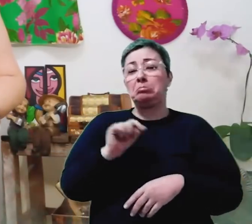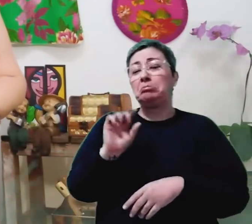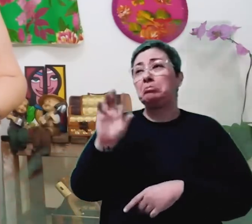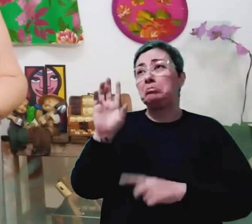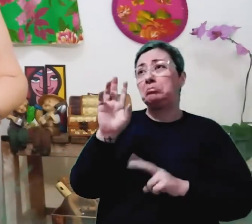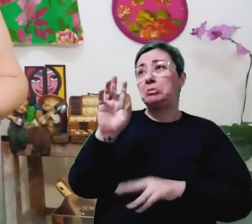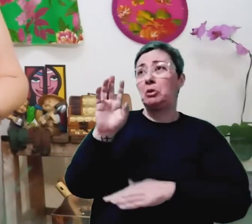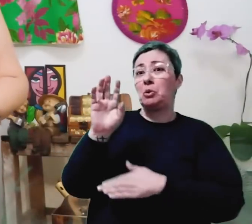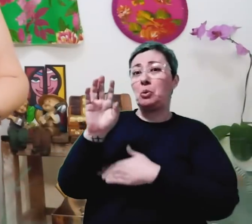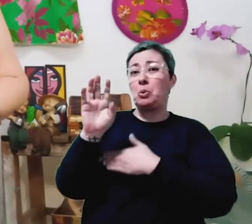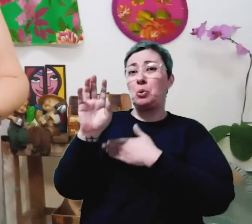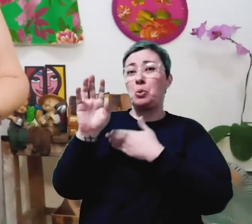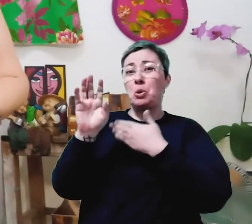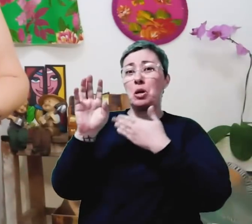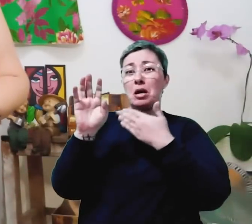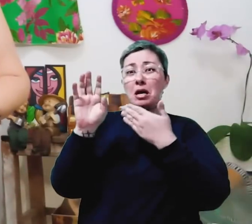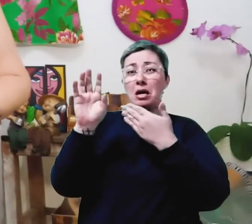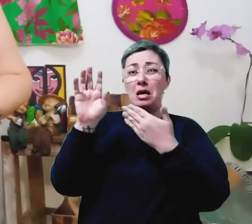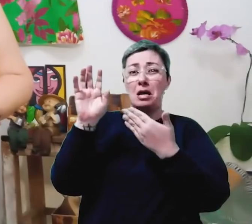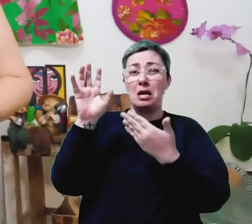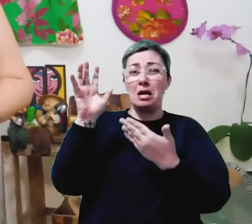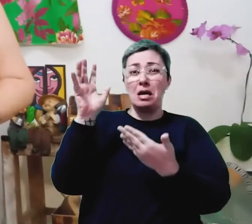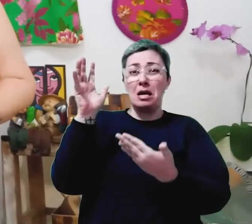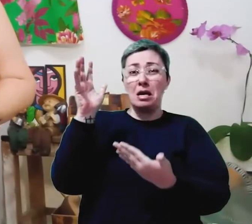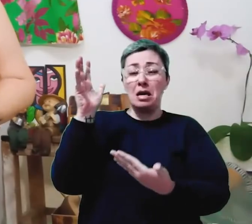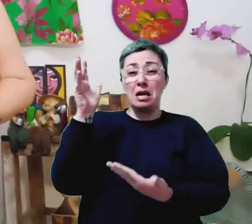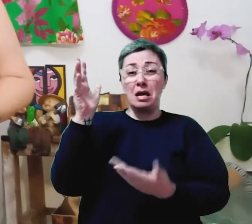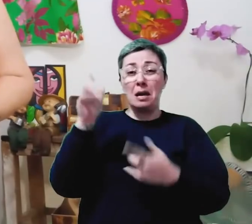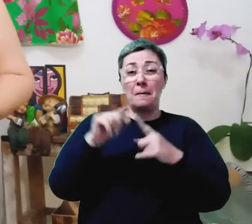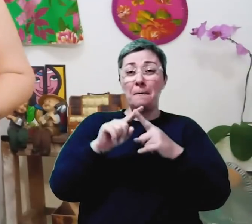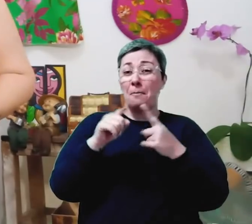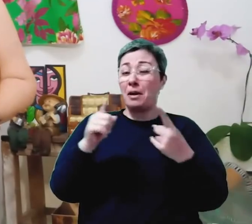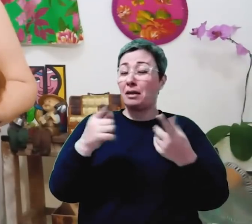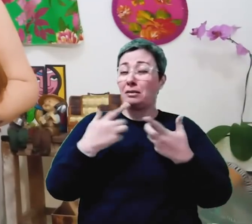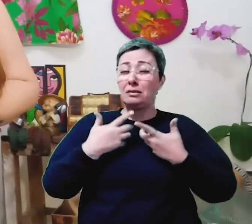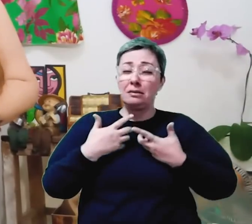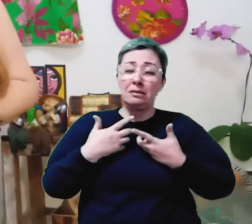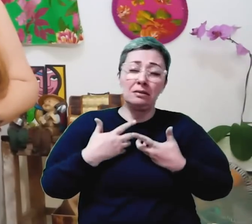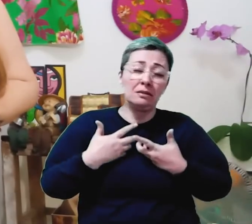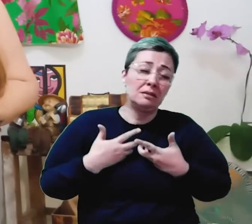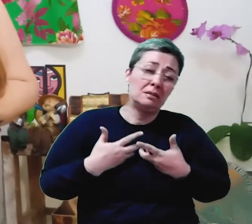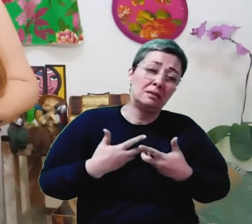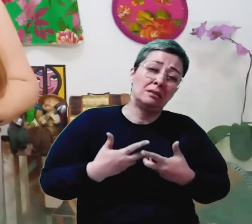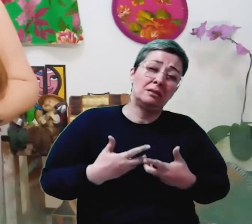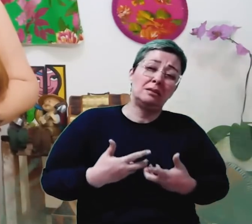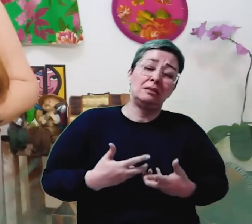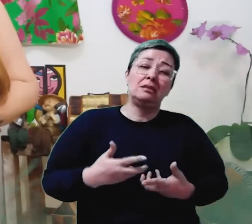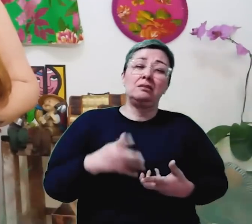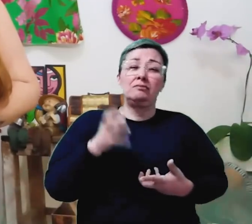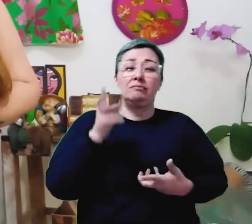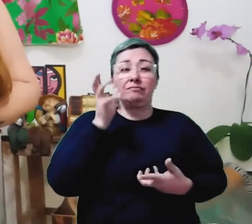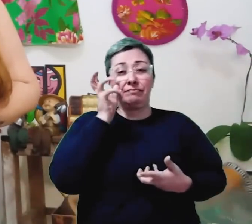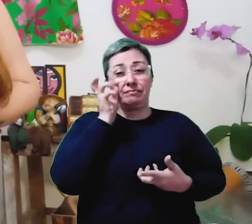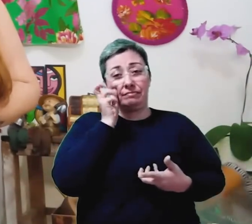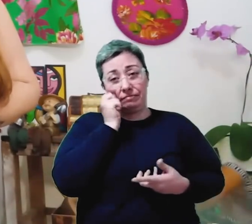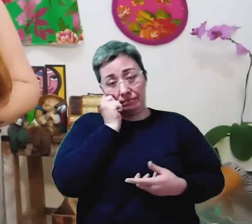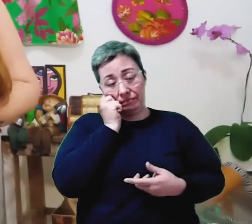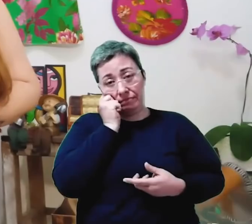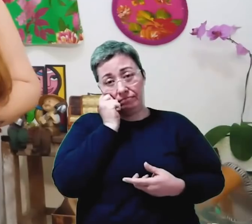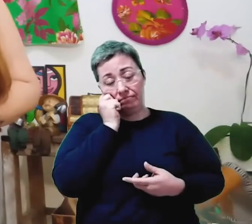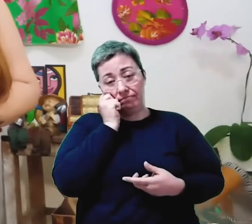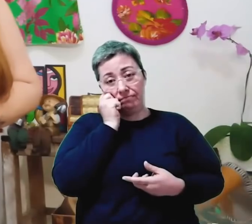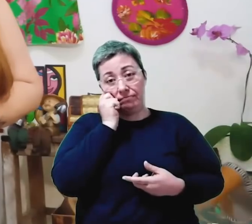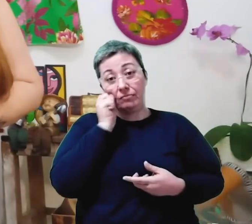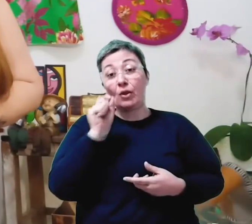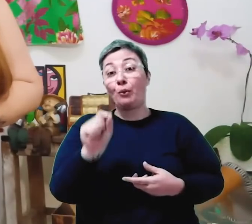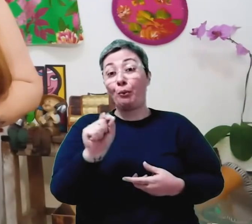o dia inteiro. Só que ela estava tão cansada que adormeceu.